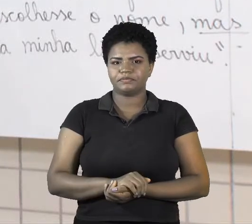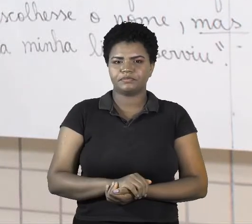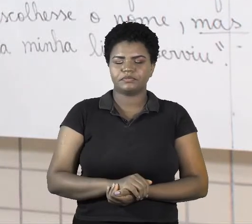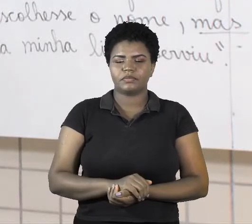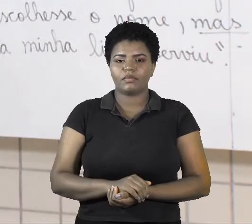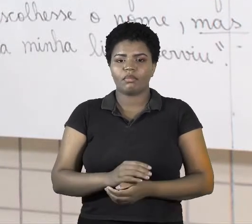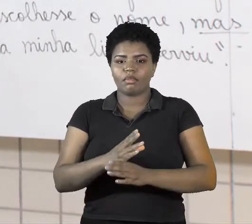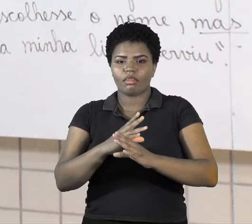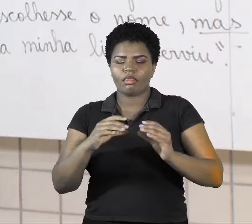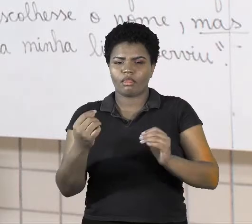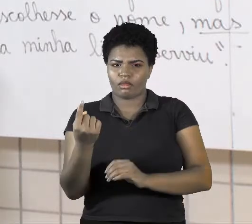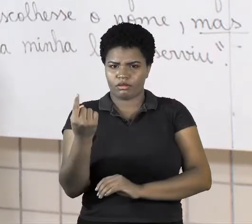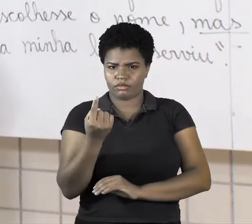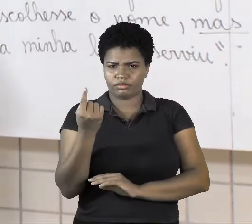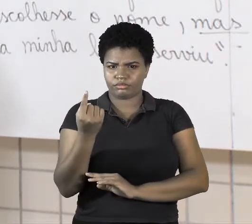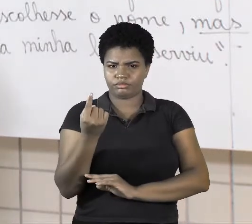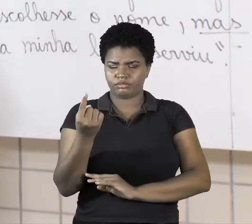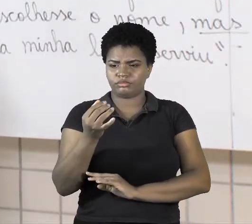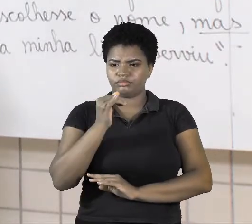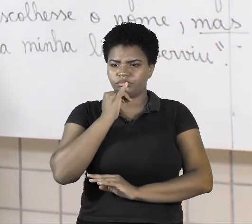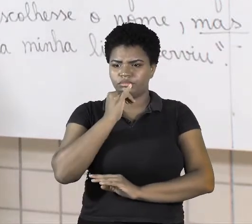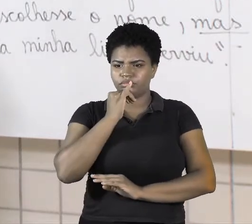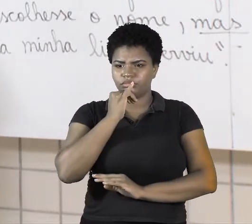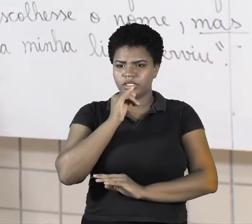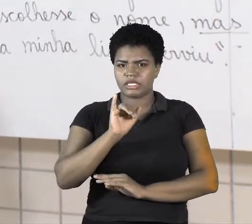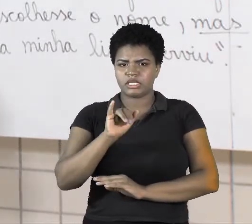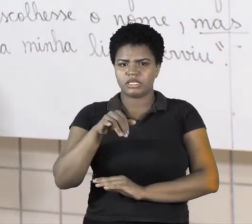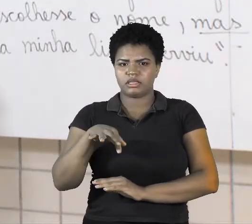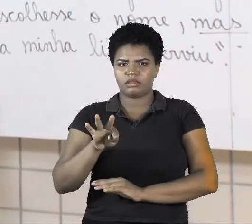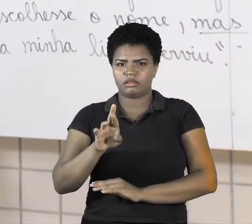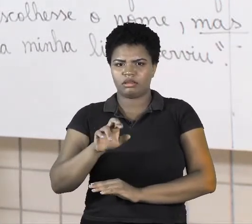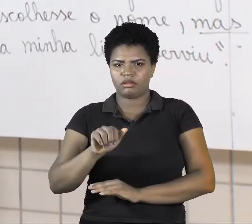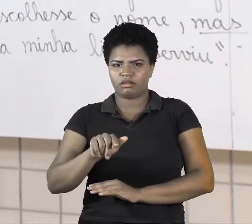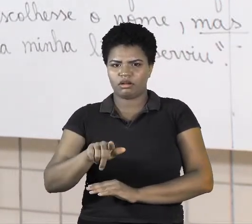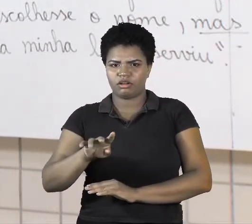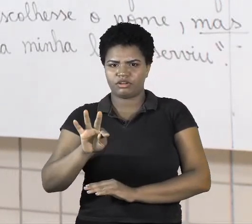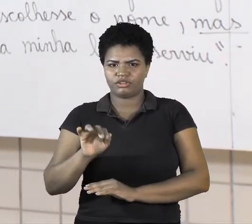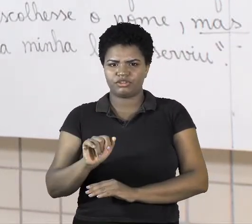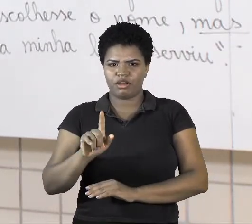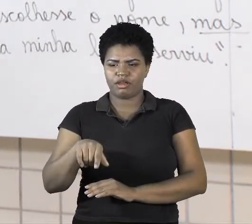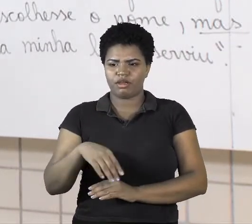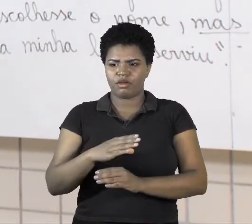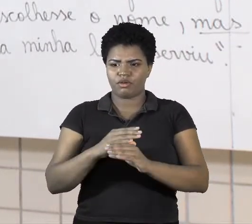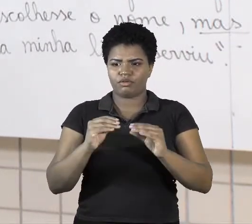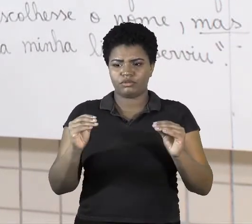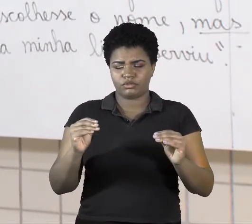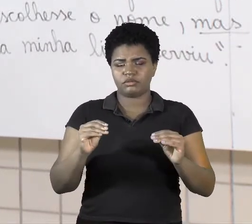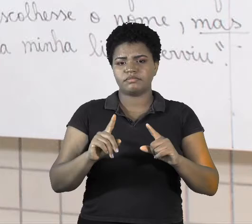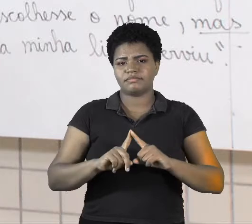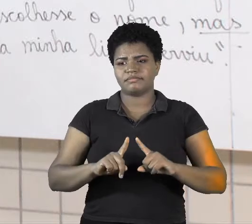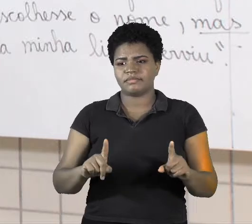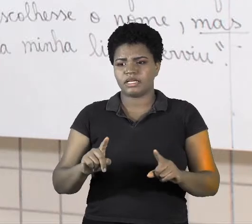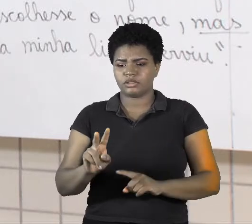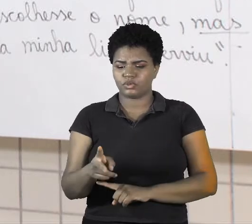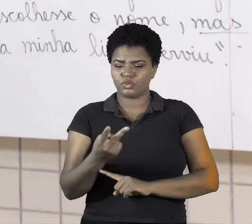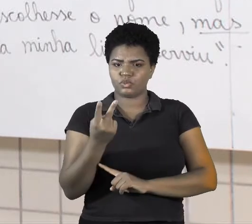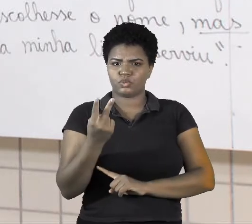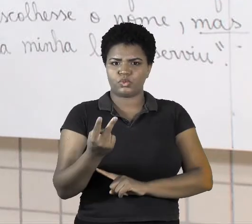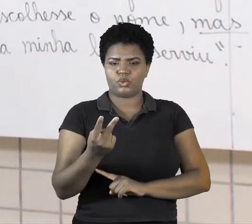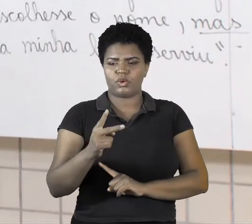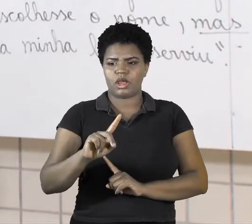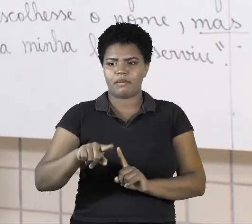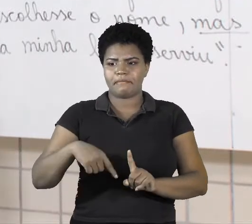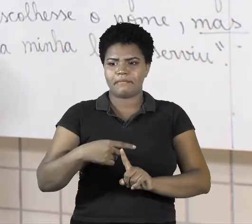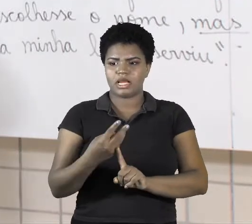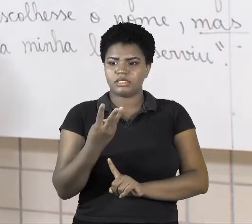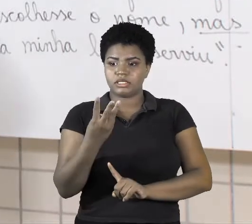ela vem sozinha, igual aí na integrante, o que o se nós chamamos de conjunção. Mas quando ela vem com duas ou até